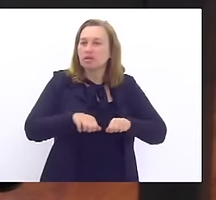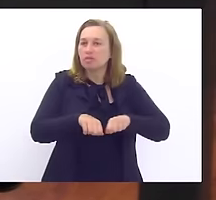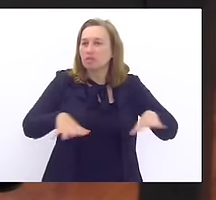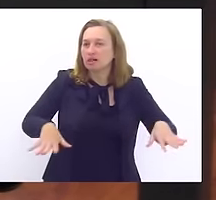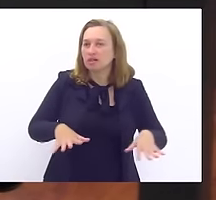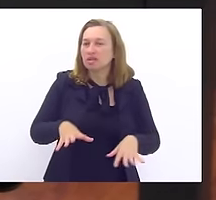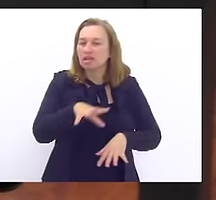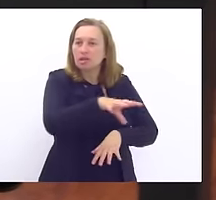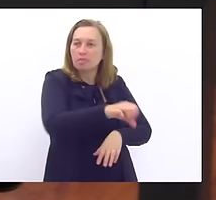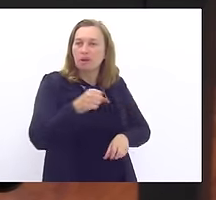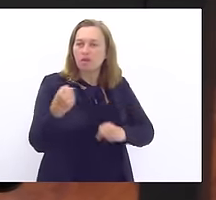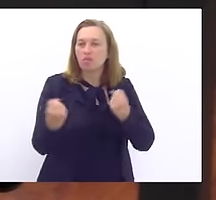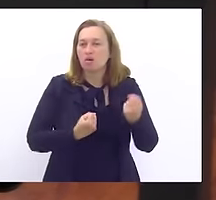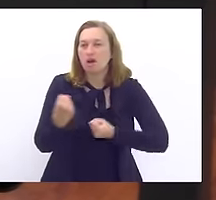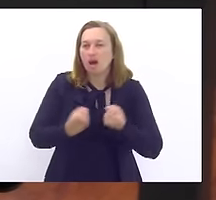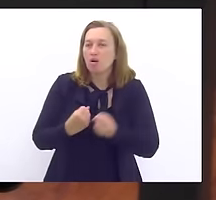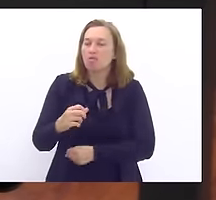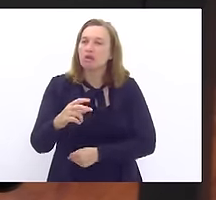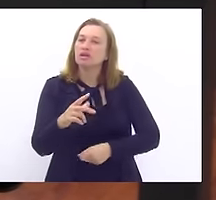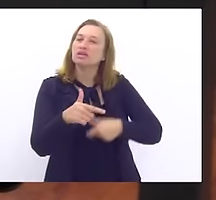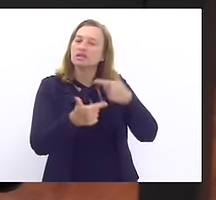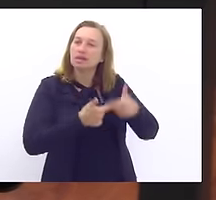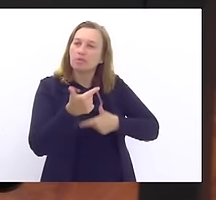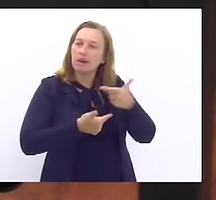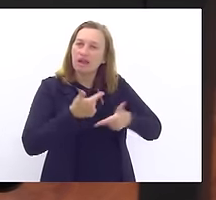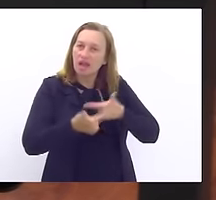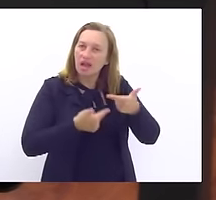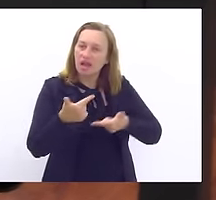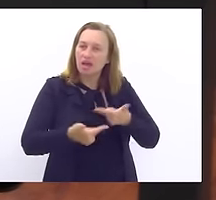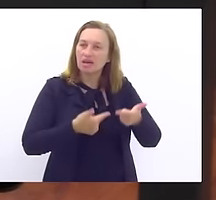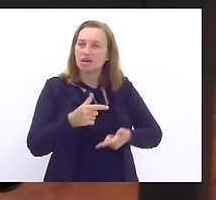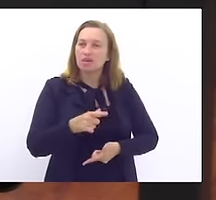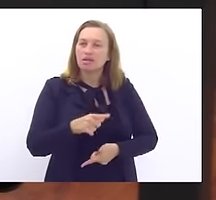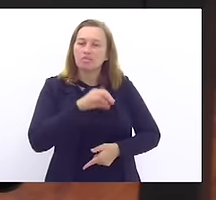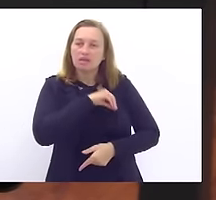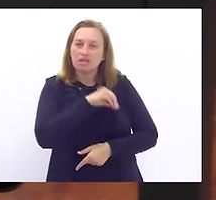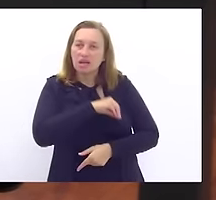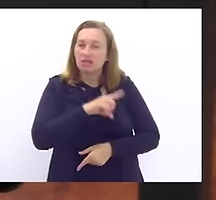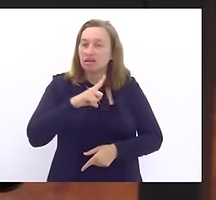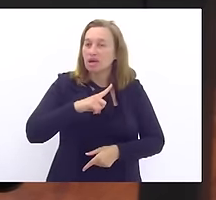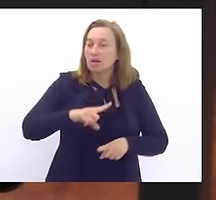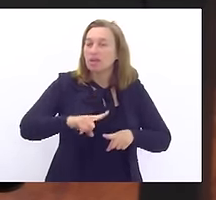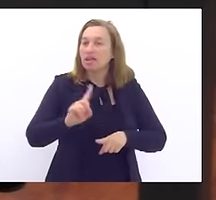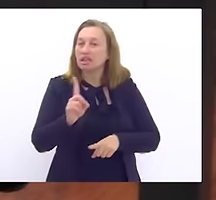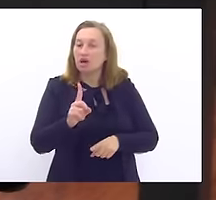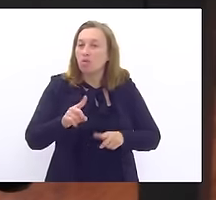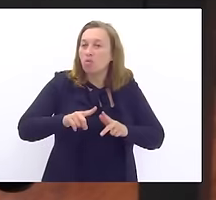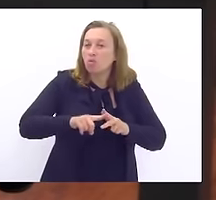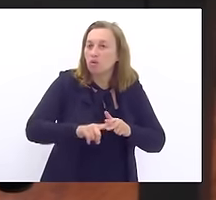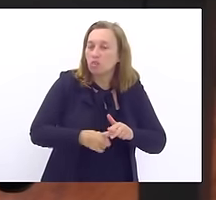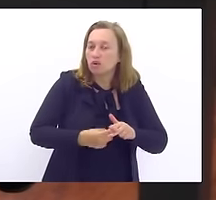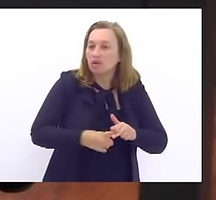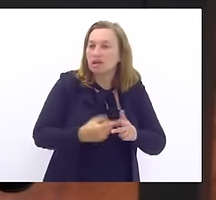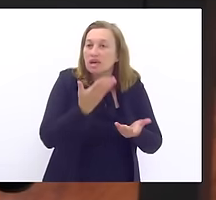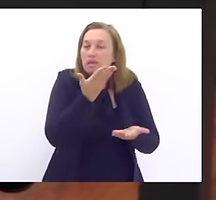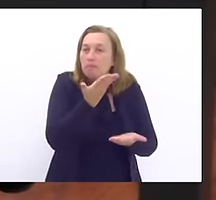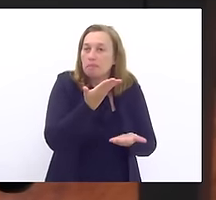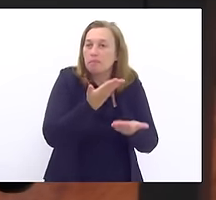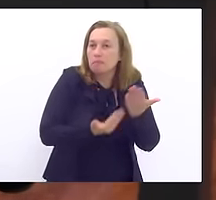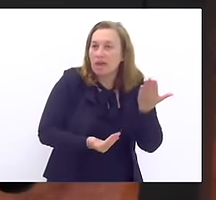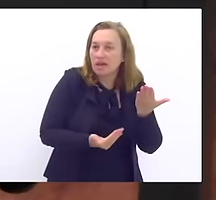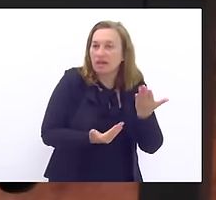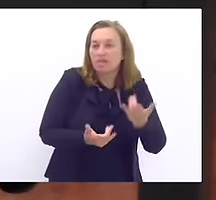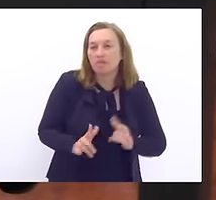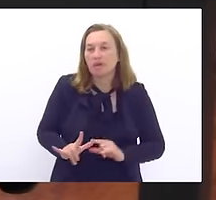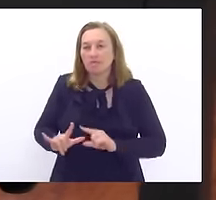que pega um carro para trabalhar para levar o sustento para sua família e não estão regulariza e ainda pedem são achacados tanto